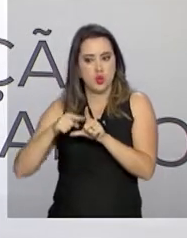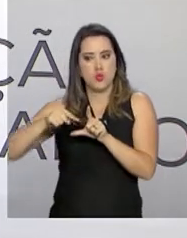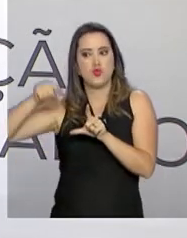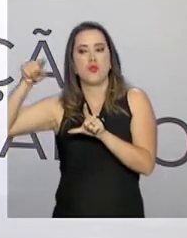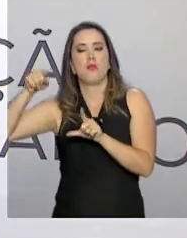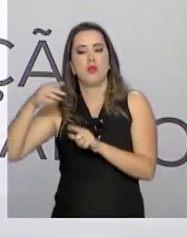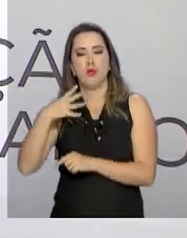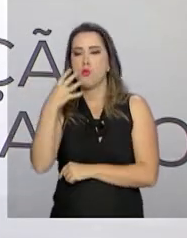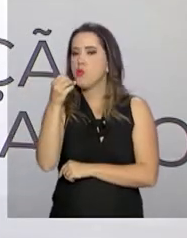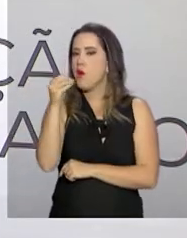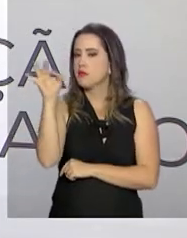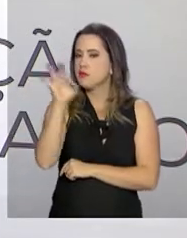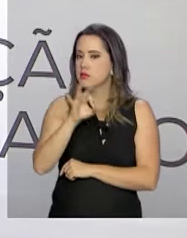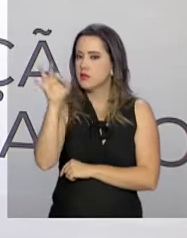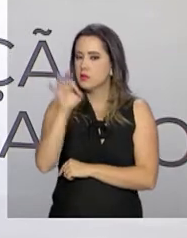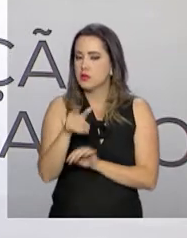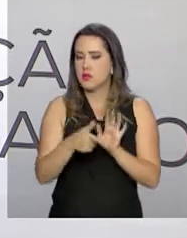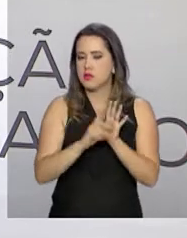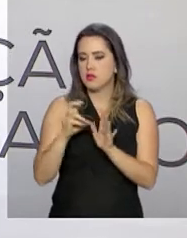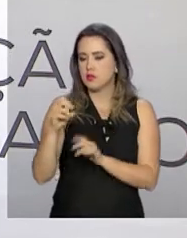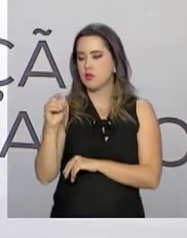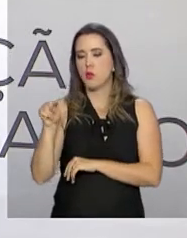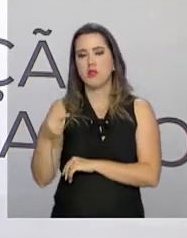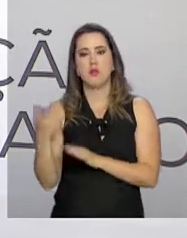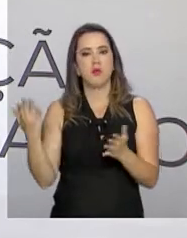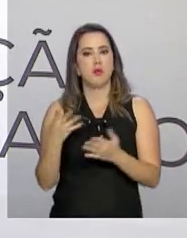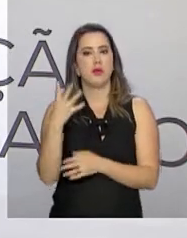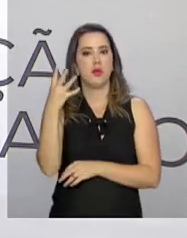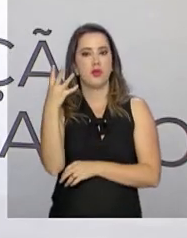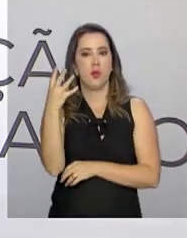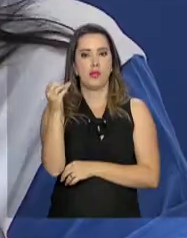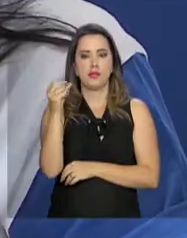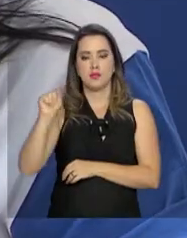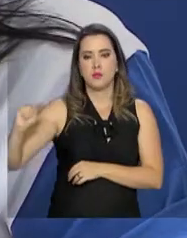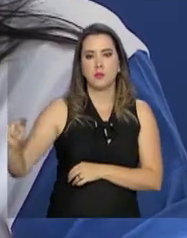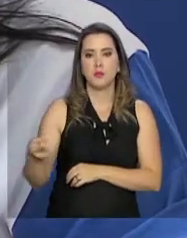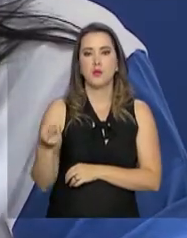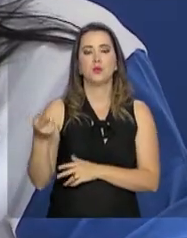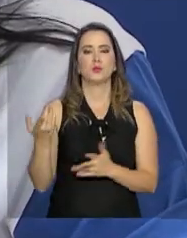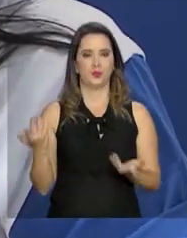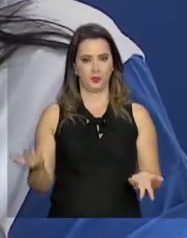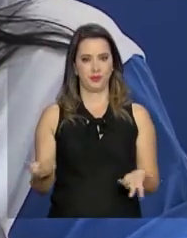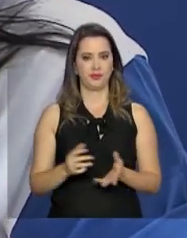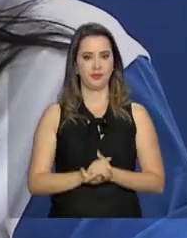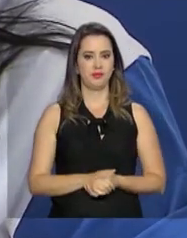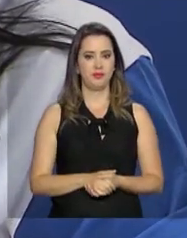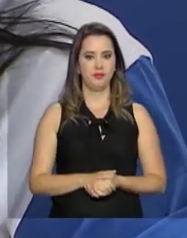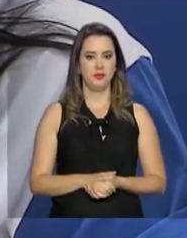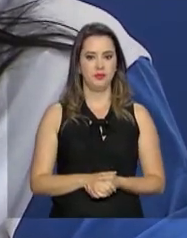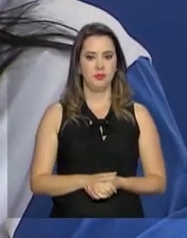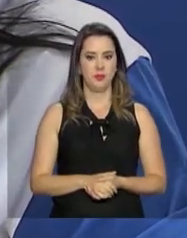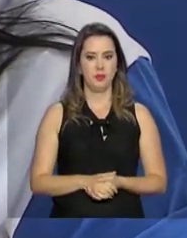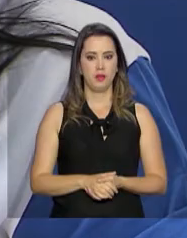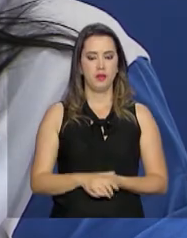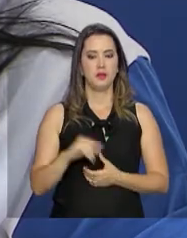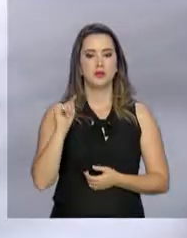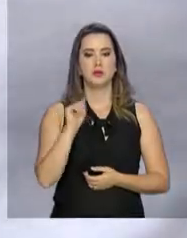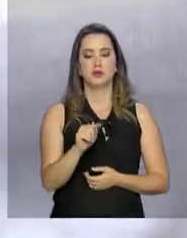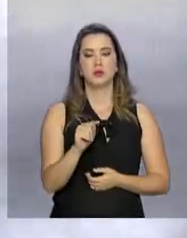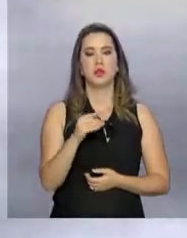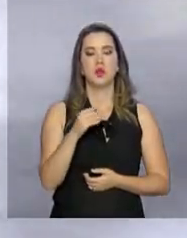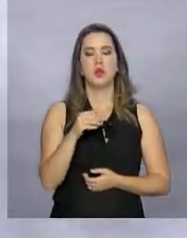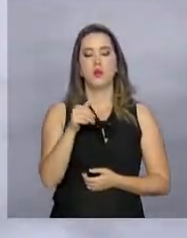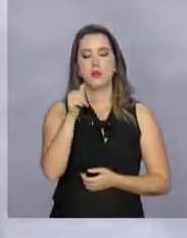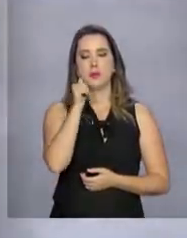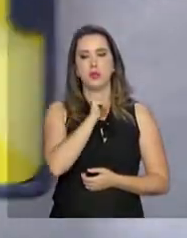saiu de 50 mil pra 400 mil aprendizes contratados por ano gabriele de 17 anos está no banco do brasil